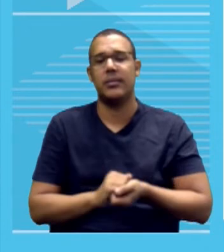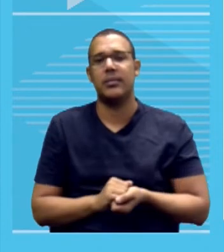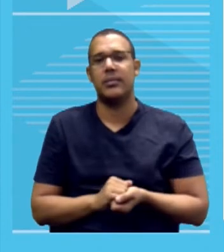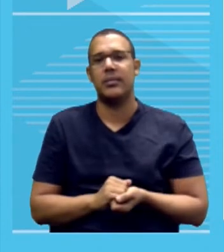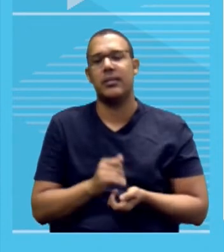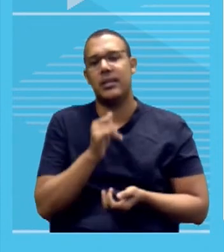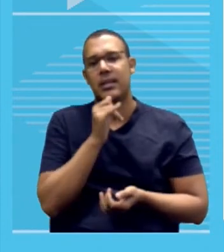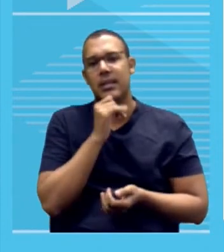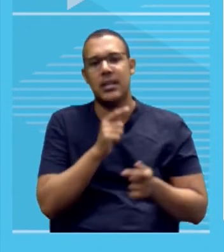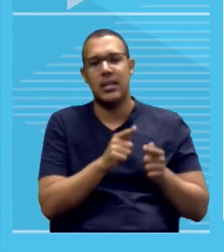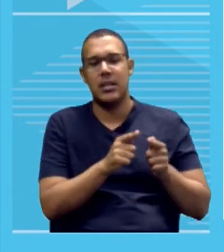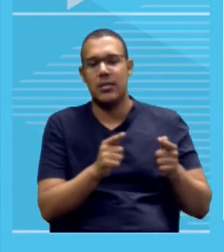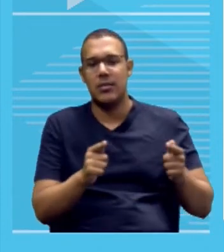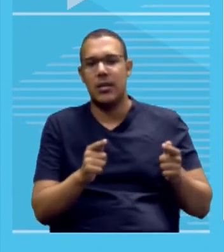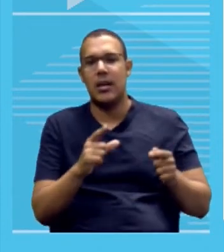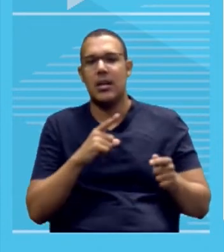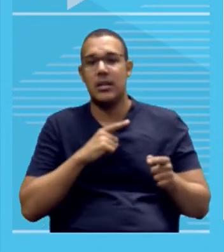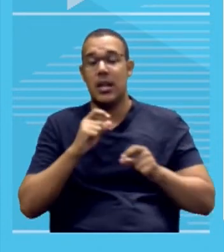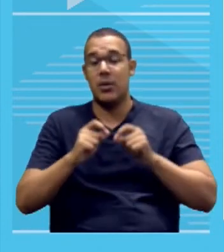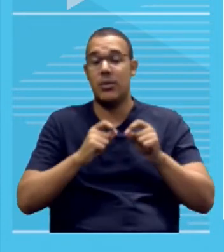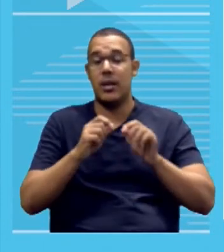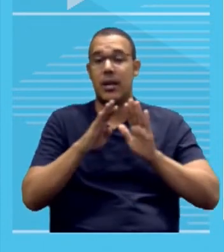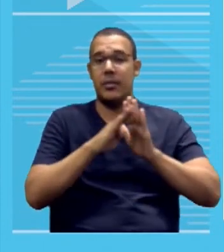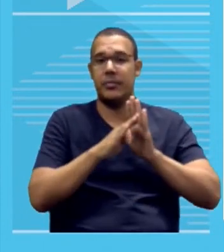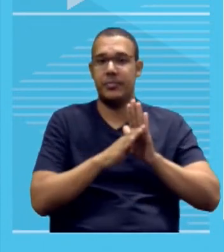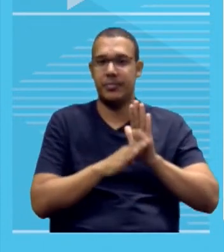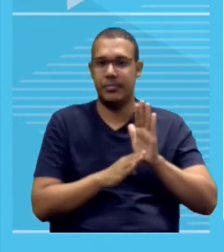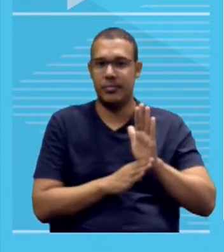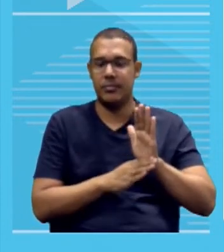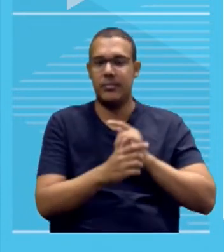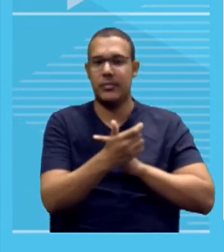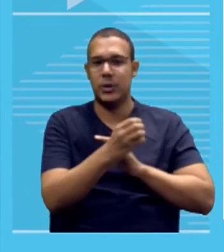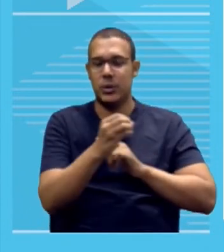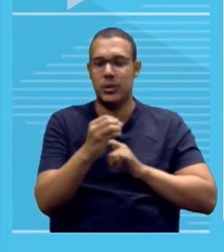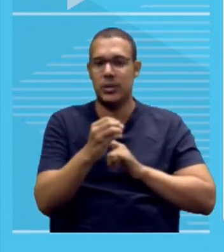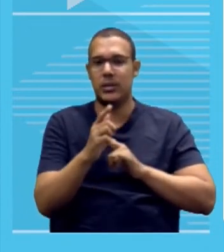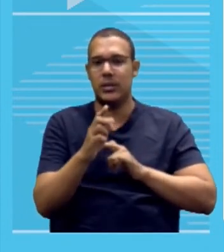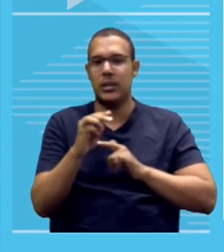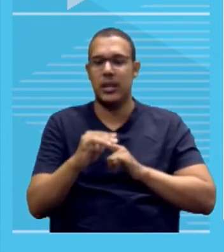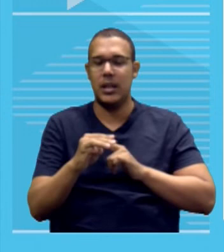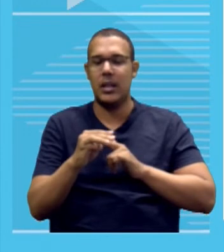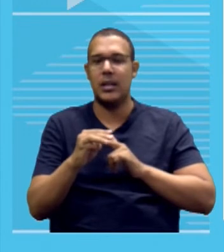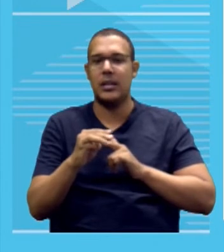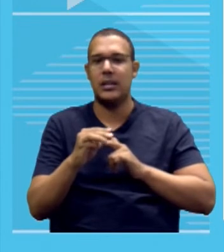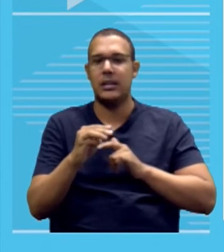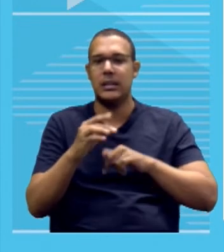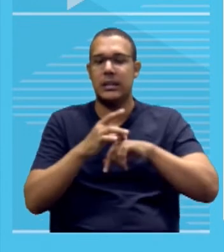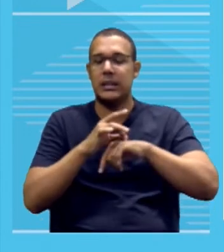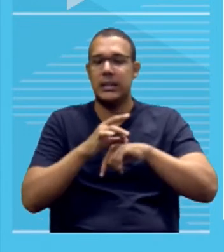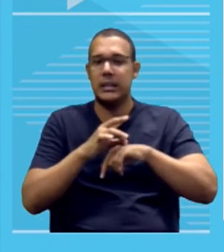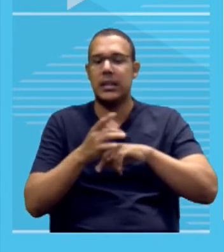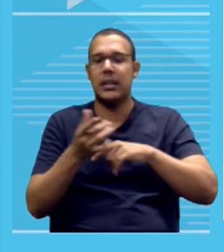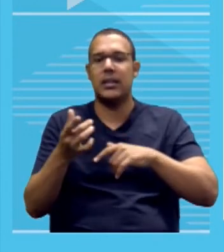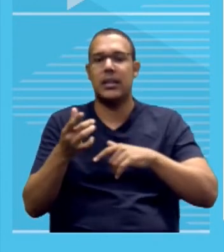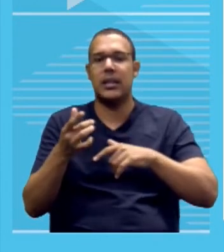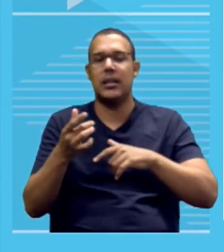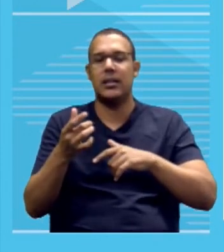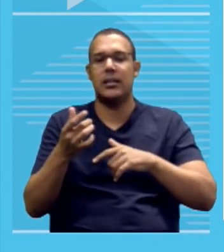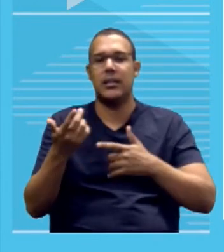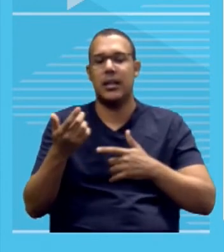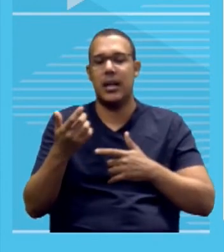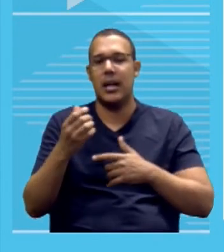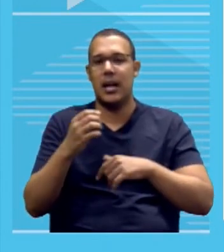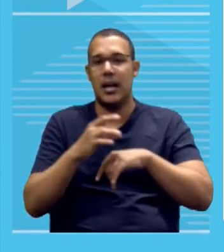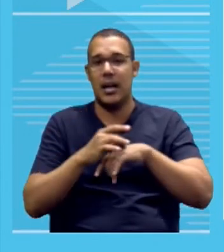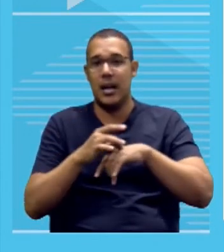no churrasco a moda da casa você vai encontrar 200 g de carne de sol 100 g de carne de leitão